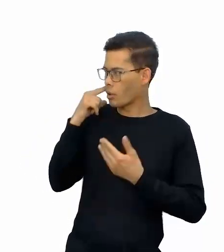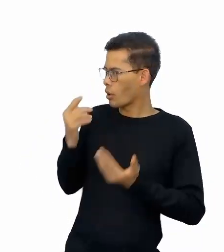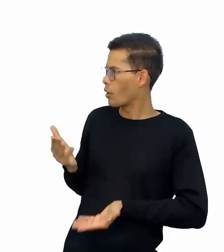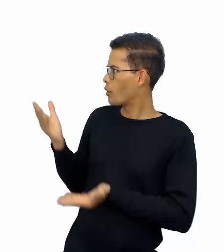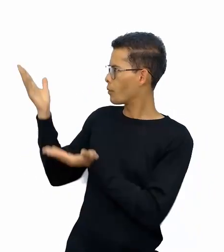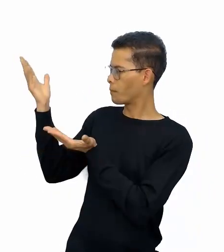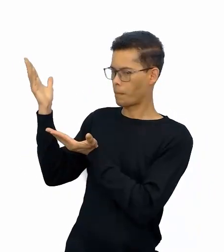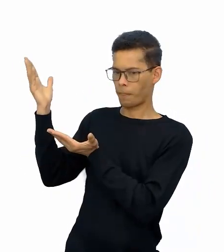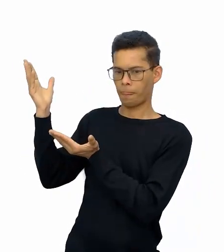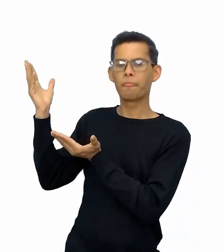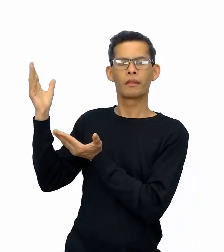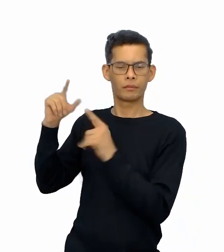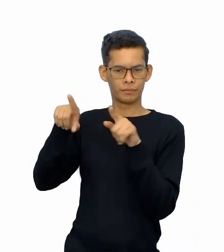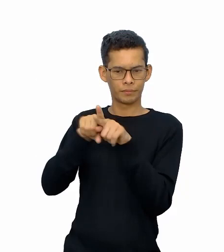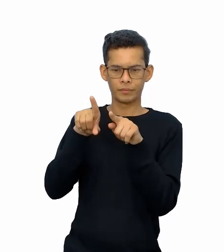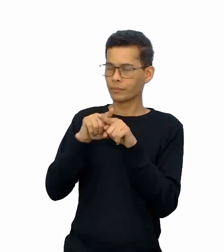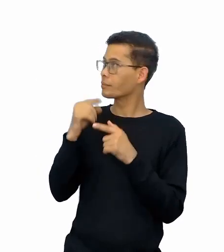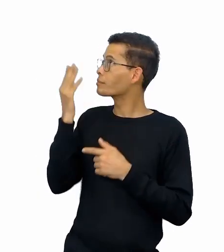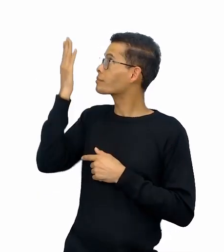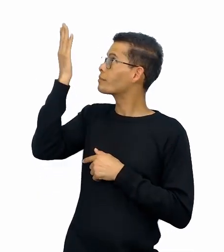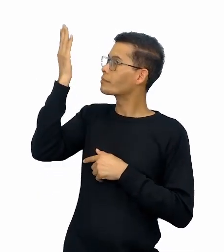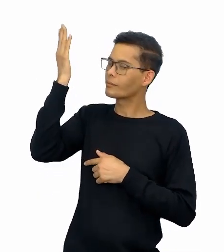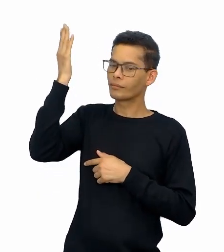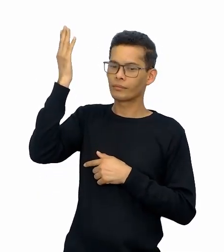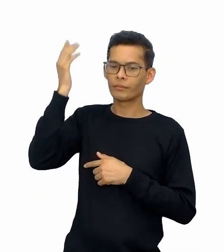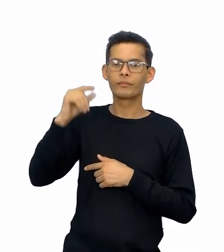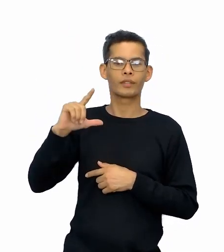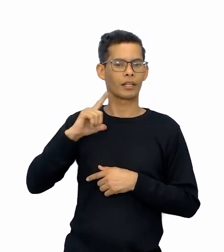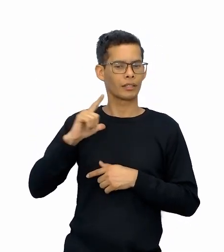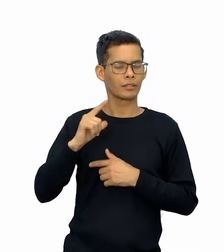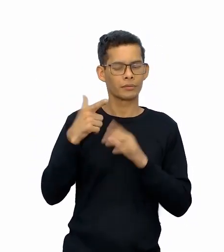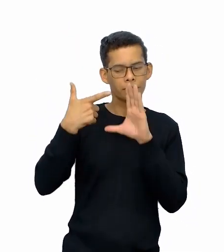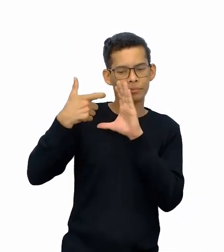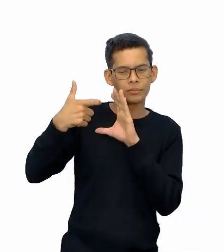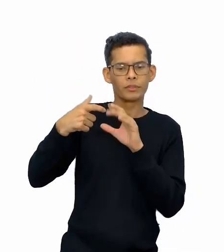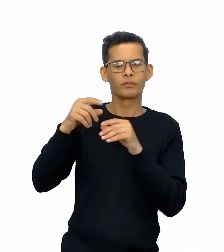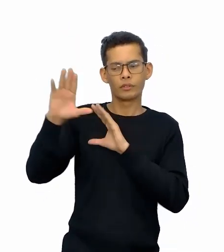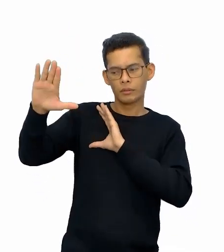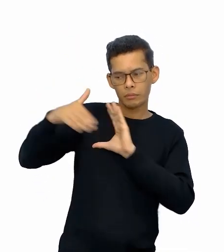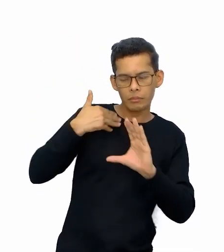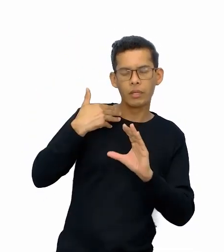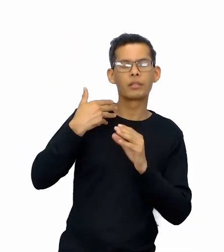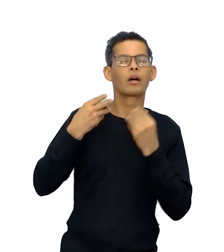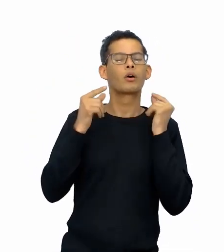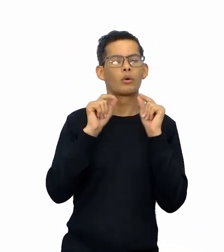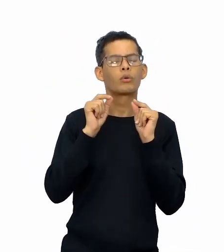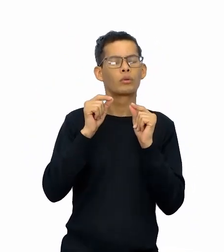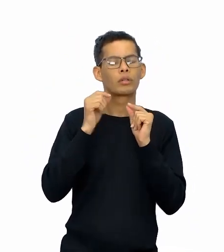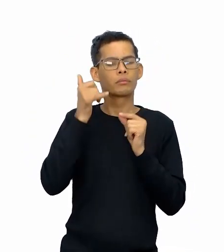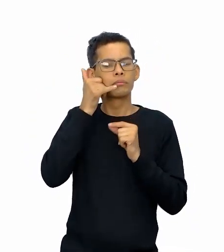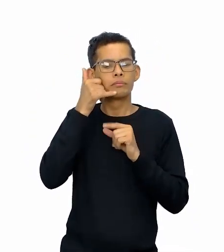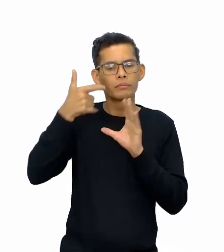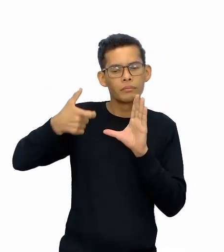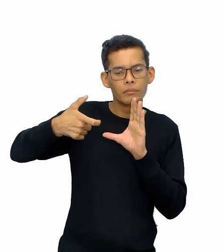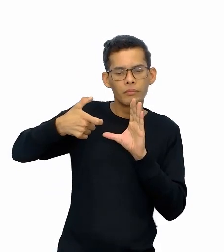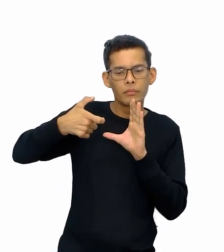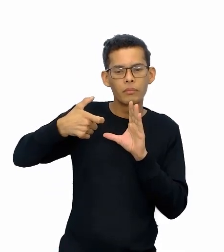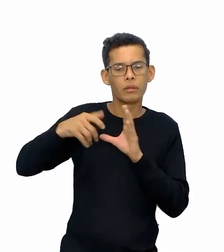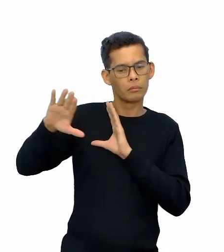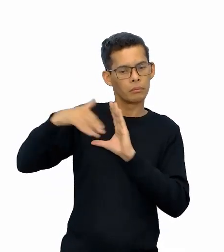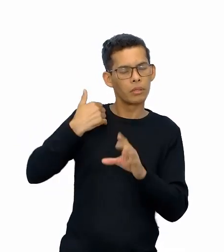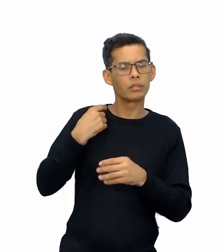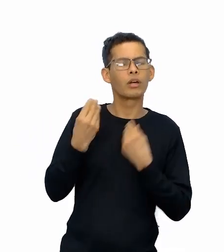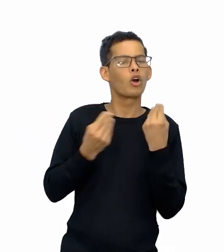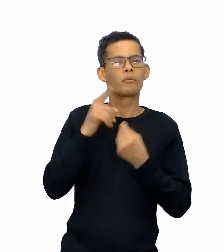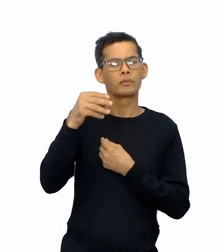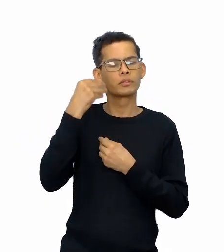links e, inclusive, o QR Code do formulário. Compartilhe conosco como foi a sua experiência, se você conseguir executar uma